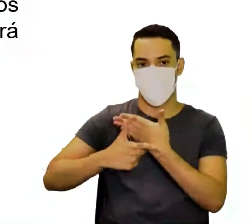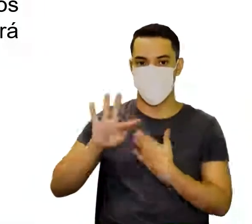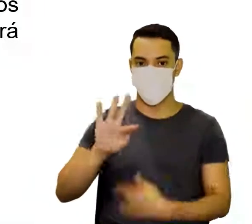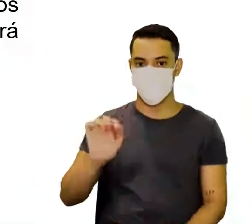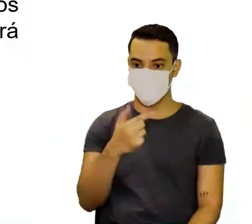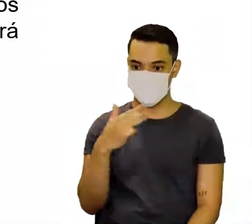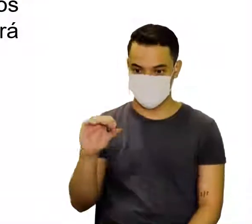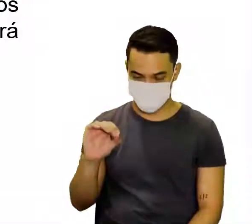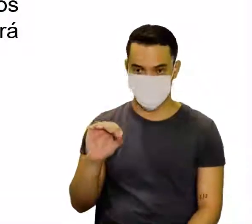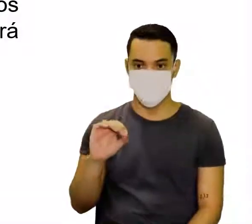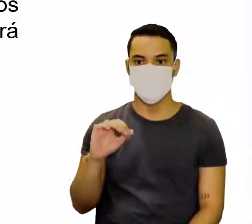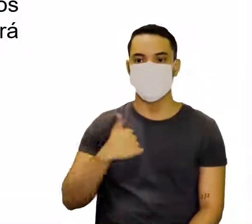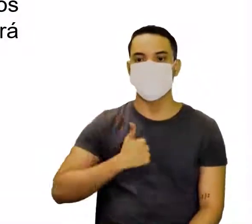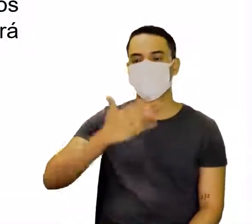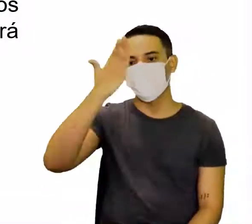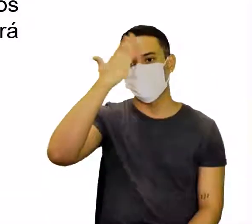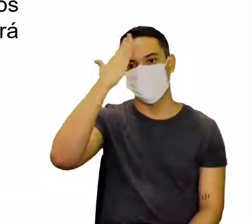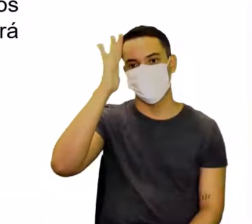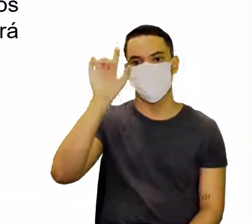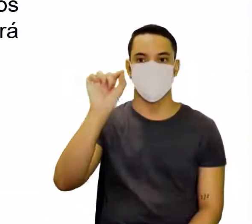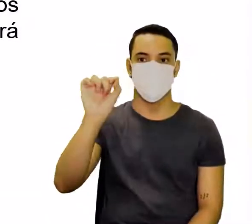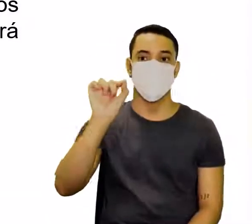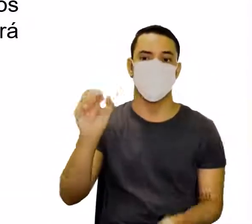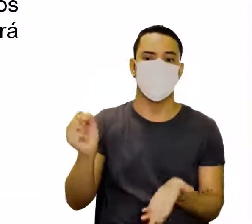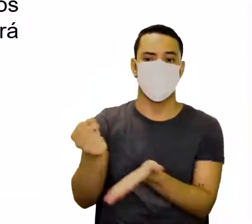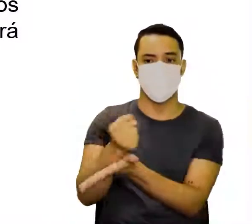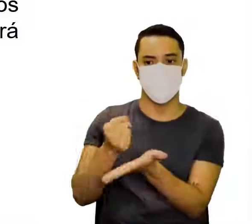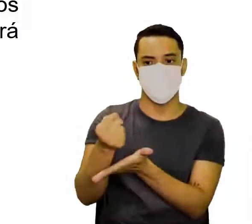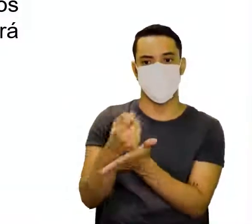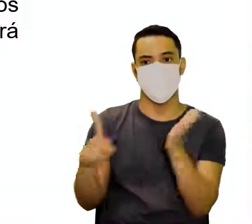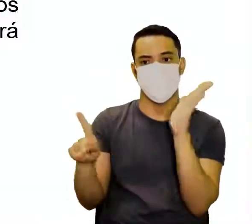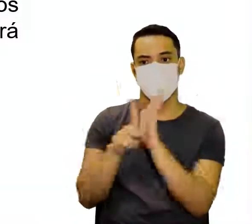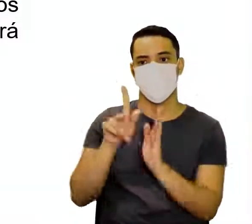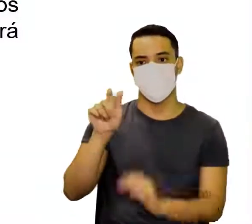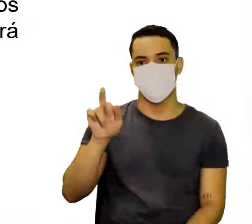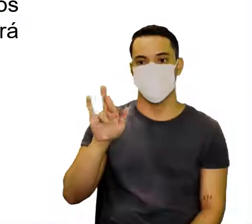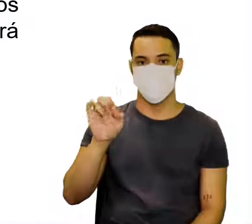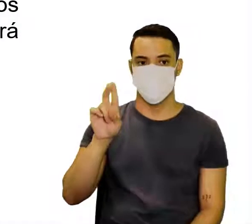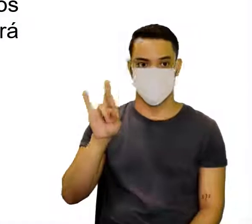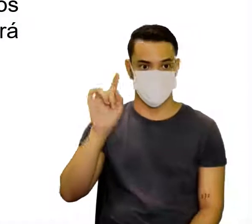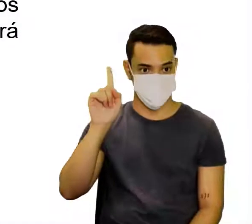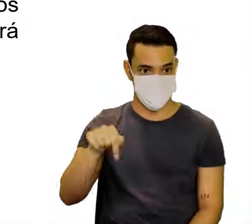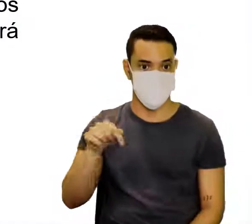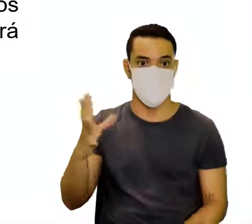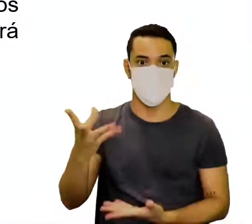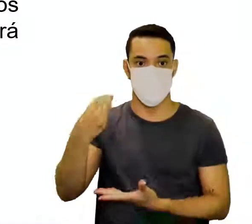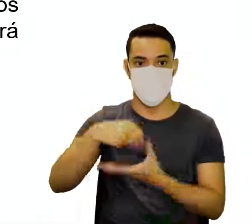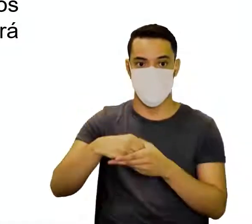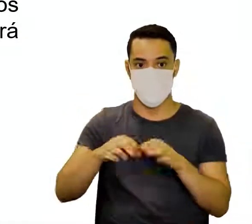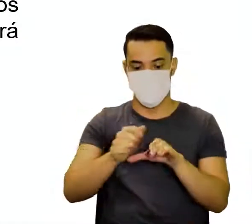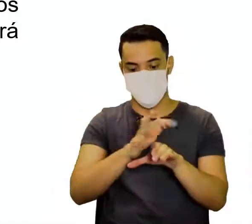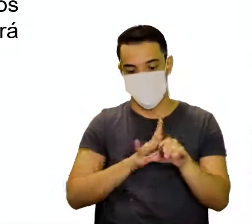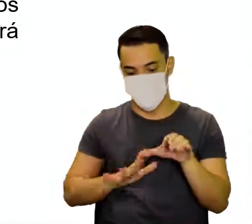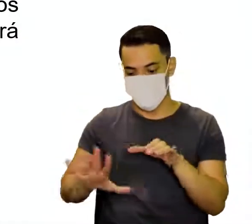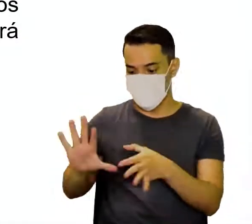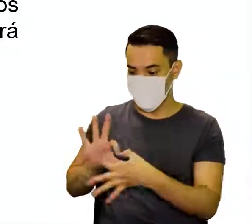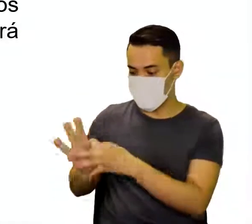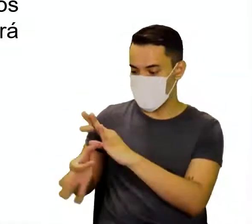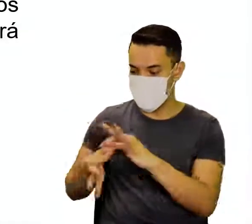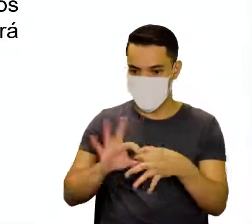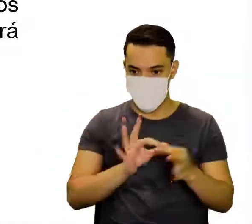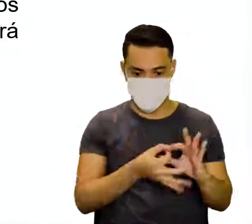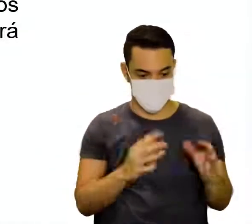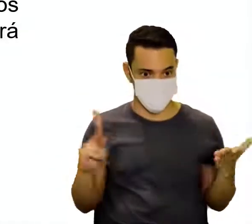nós sabendo, né, que a função básica do gerador elétrico é abastecer um circuito para que haja passagem